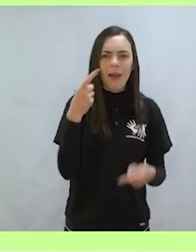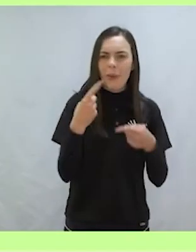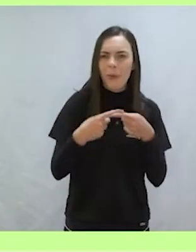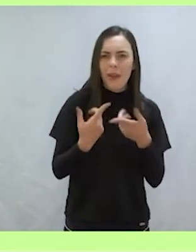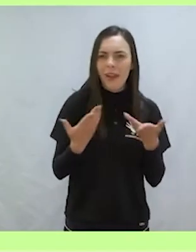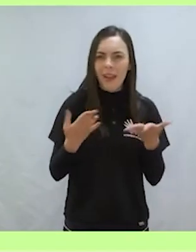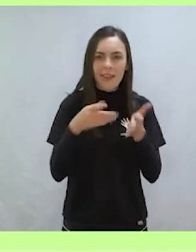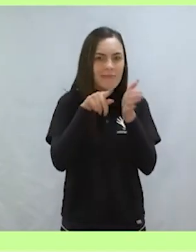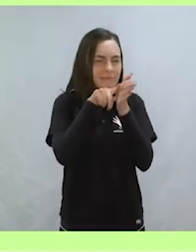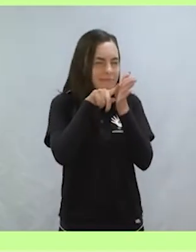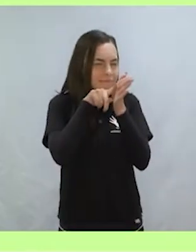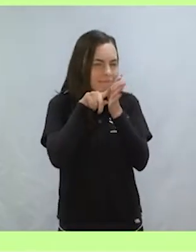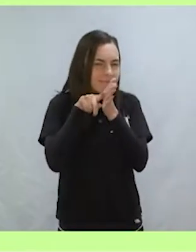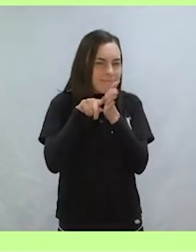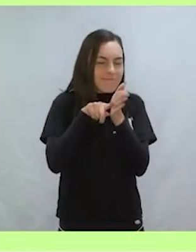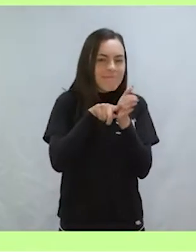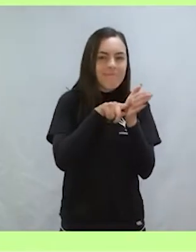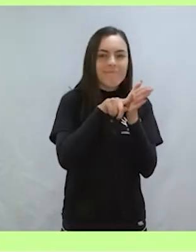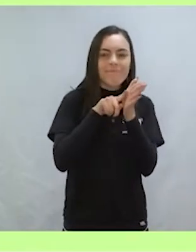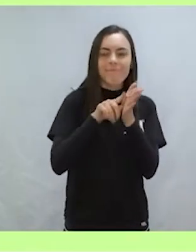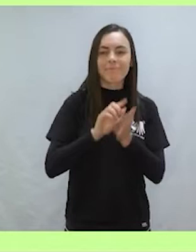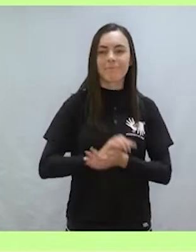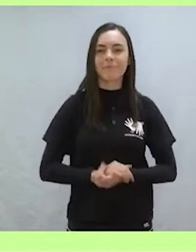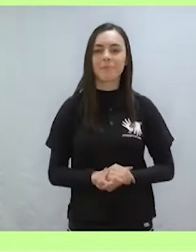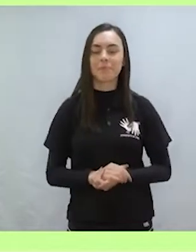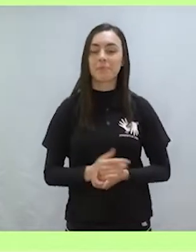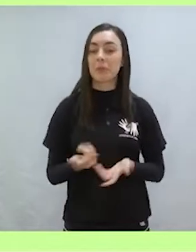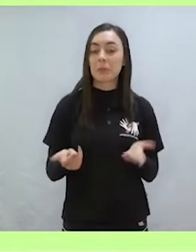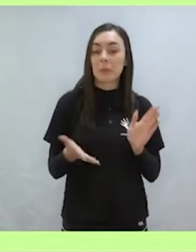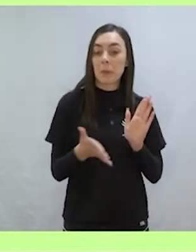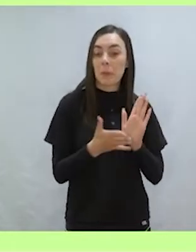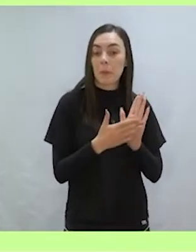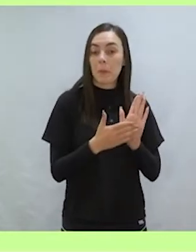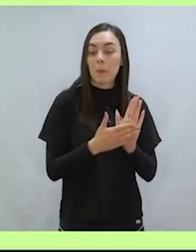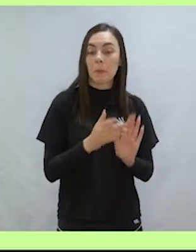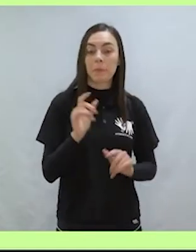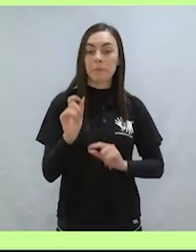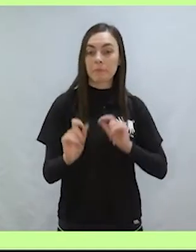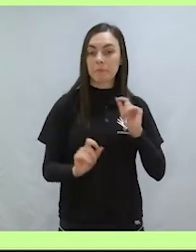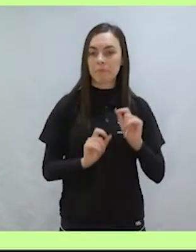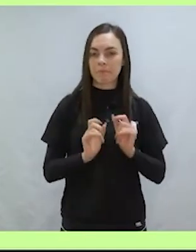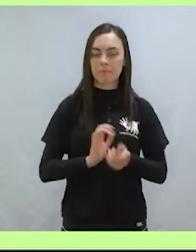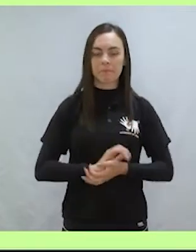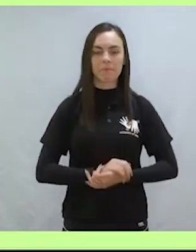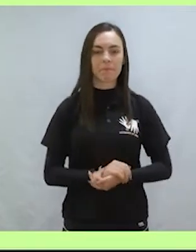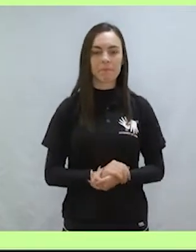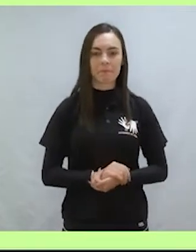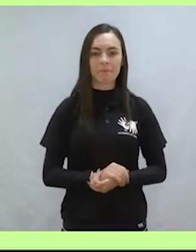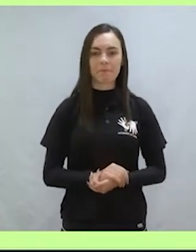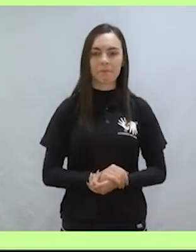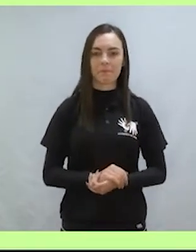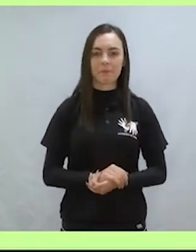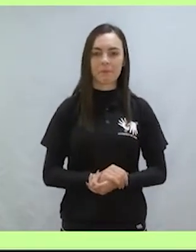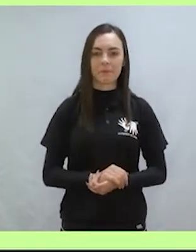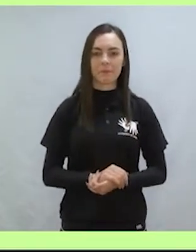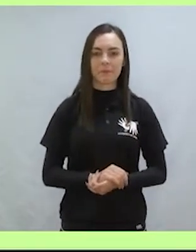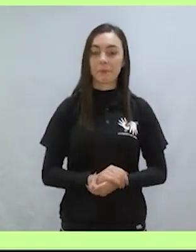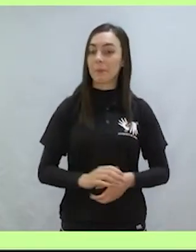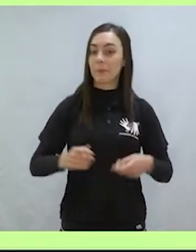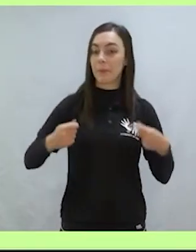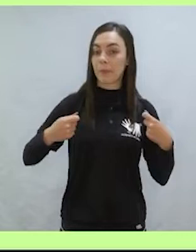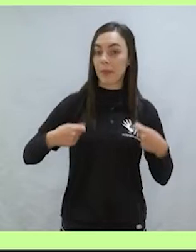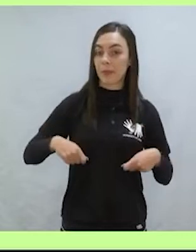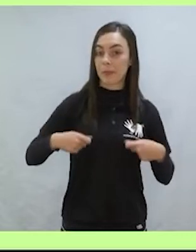é um investigador agora, né? Então vamos ver o que que se propõe isso. Nós temos